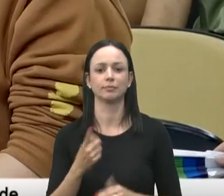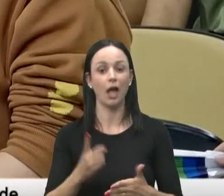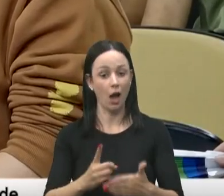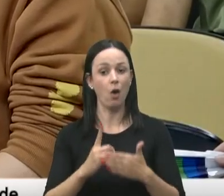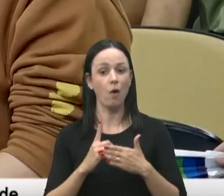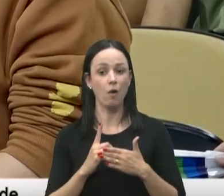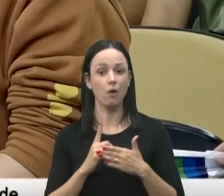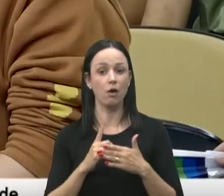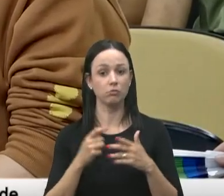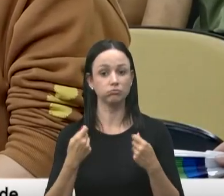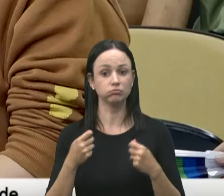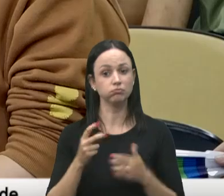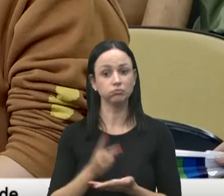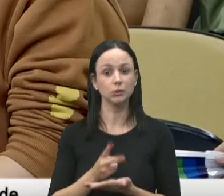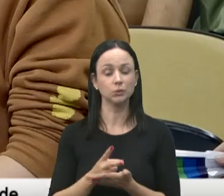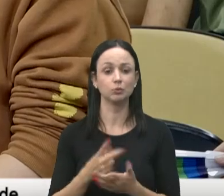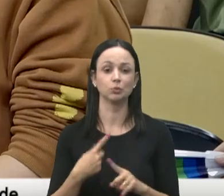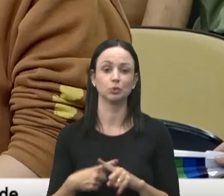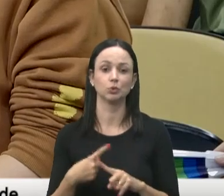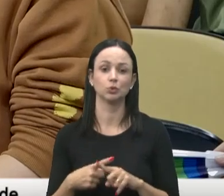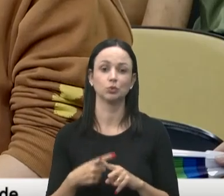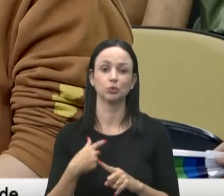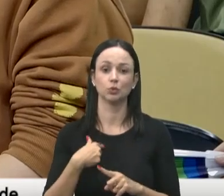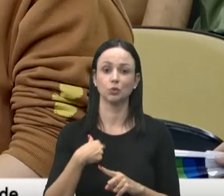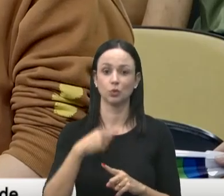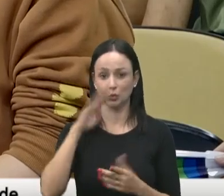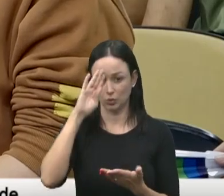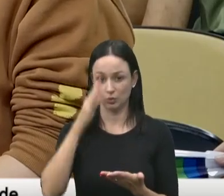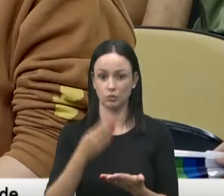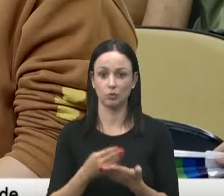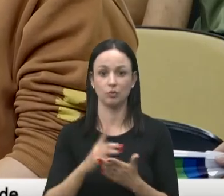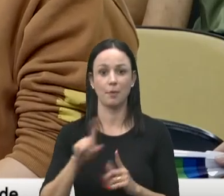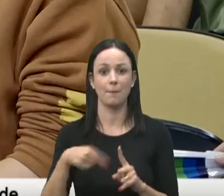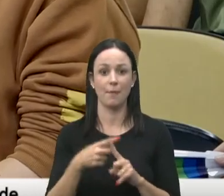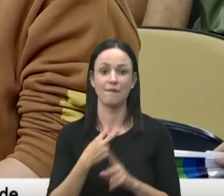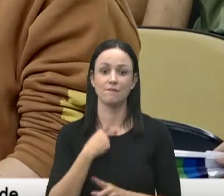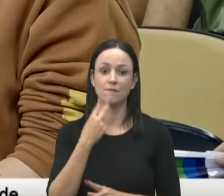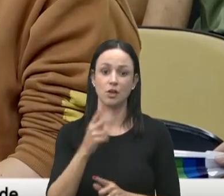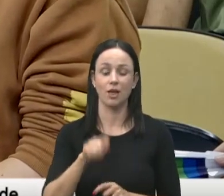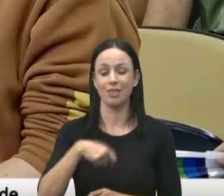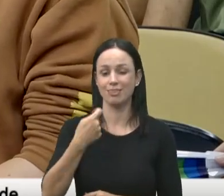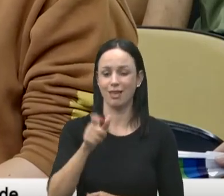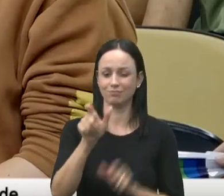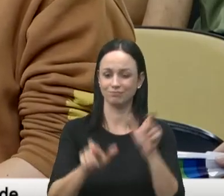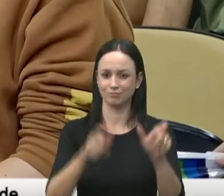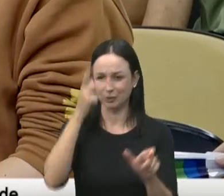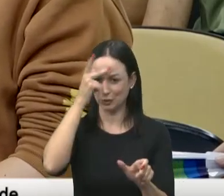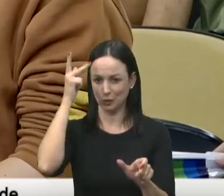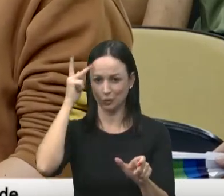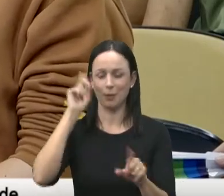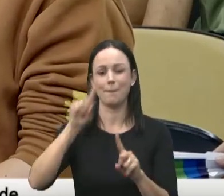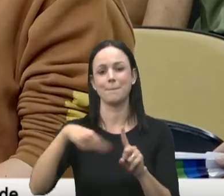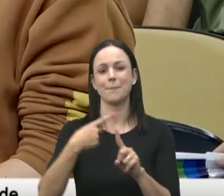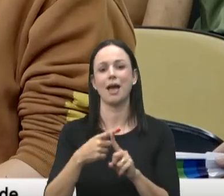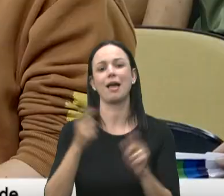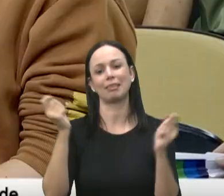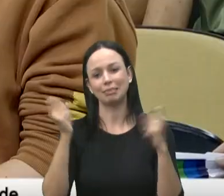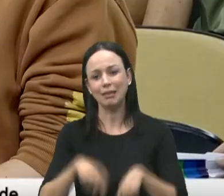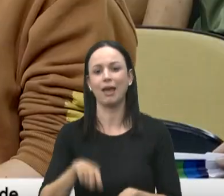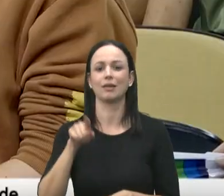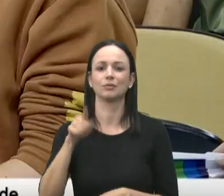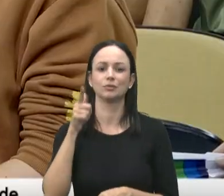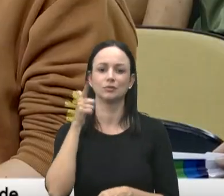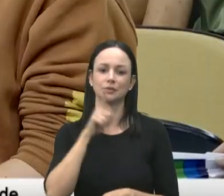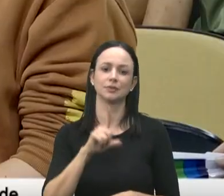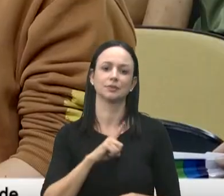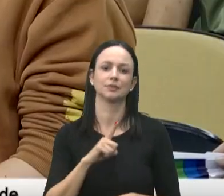acolhimento mesmo, sim, porque eu acredito que quanto mais voz você dá para essas pessoas, mais chance delas terem